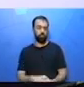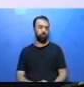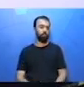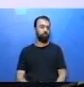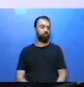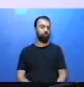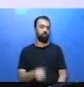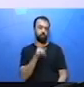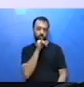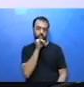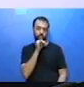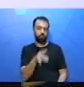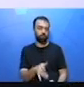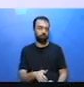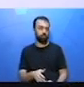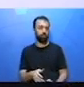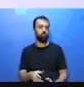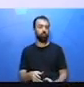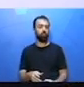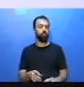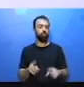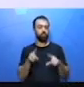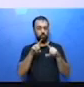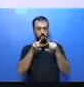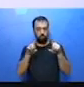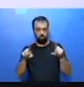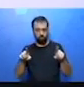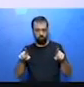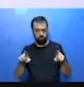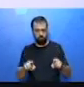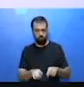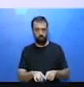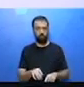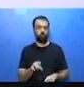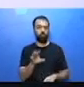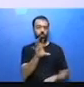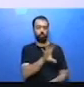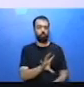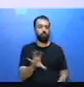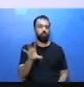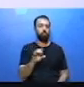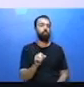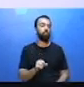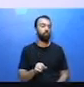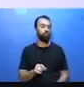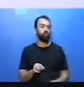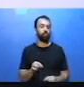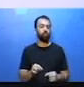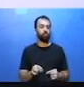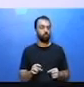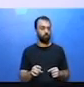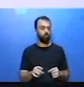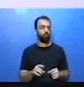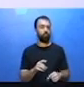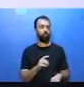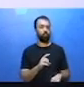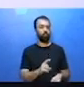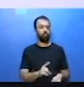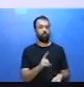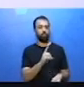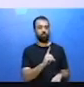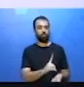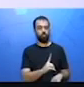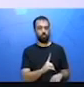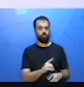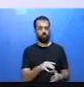Por exemplo, determine a área de um losango cuja medidas das diagonais menor e maior são,